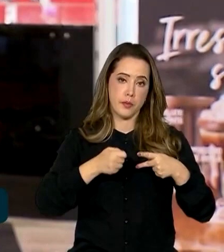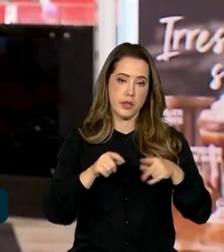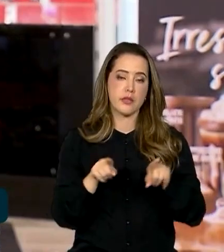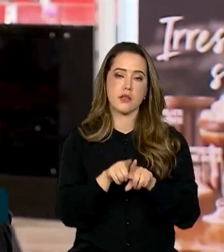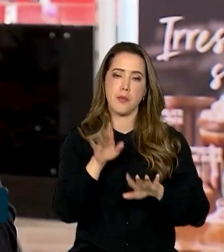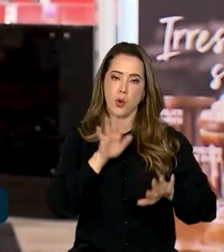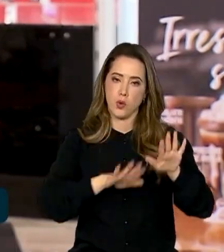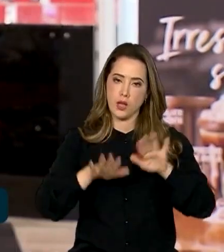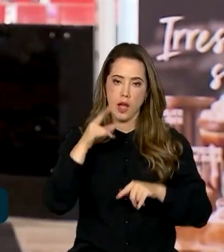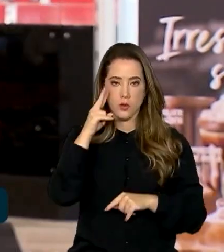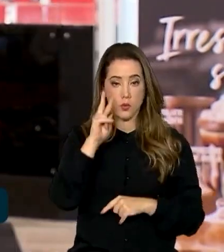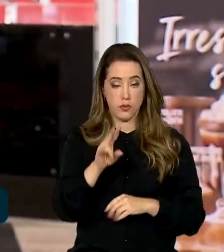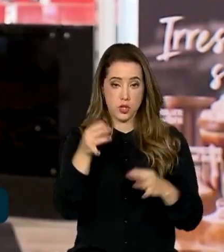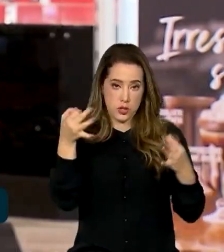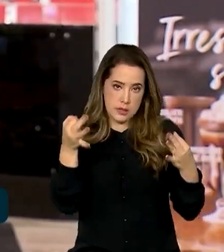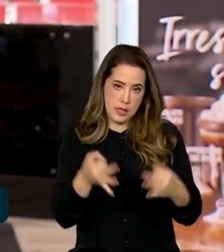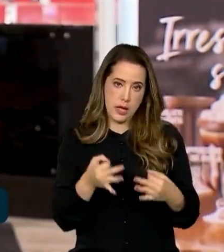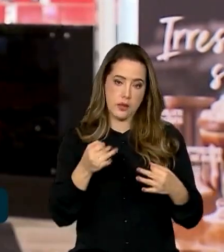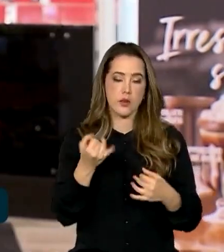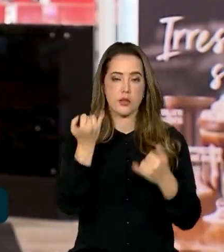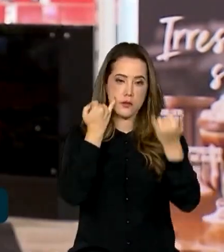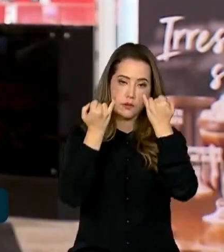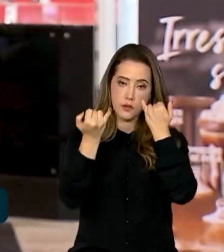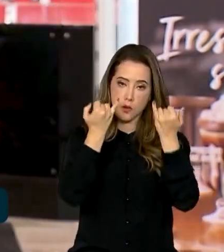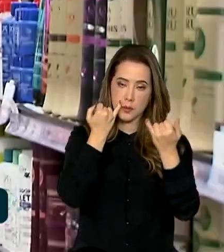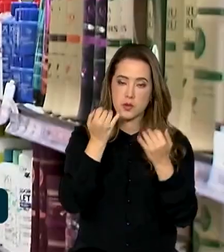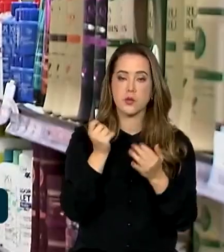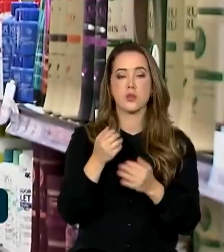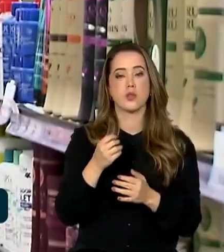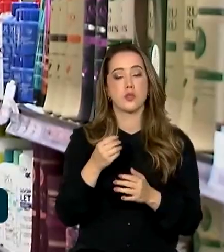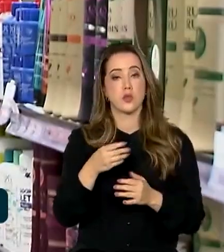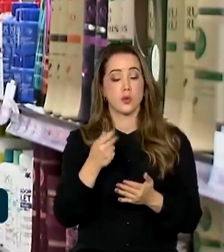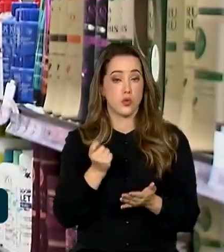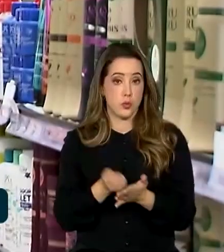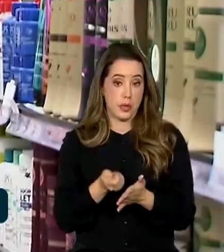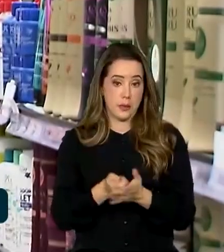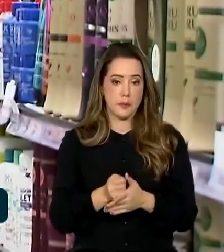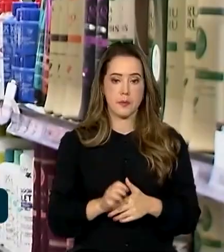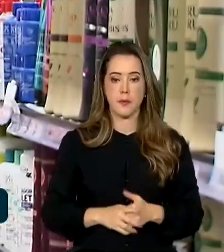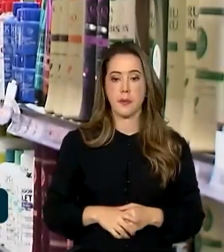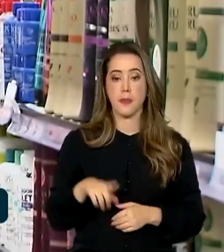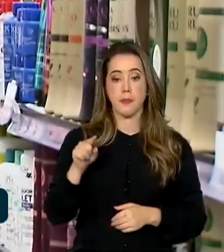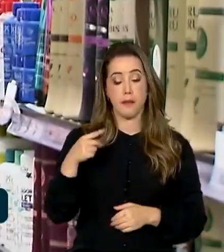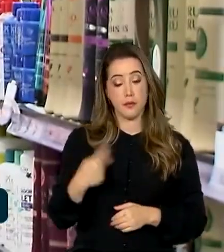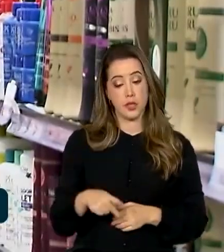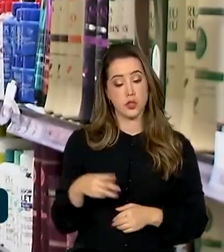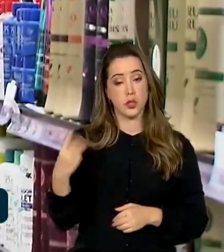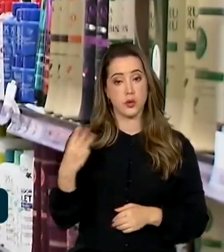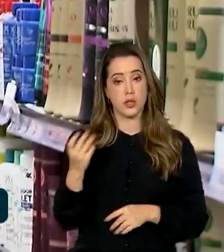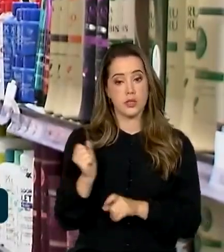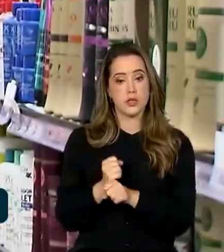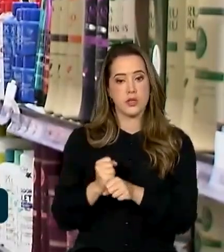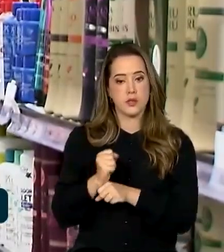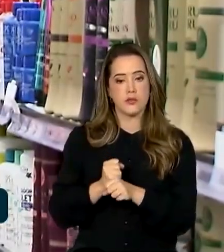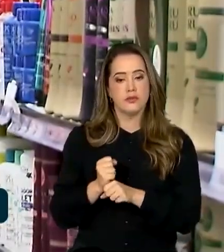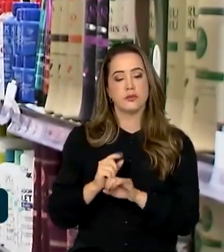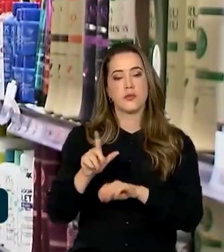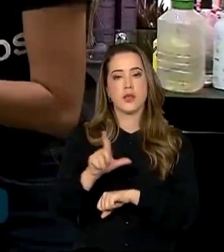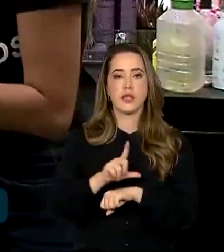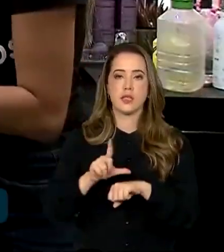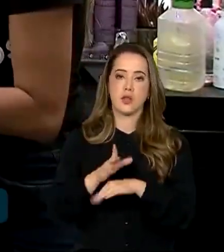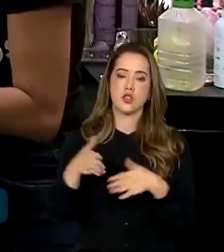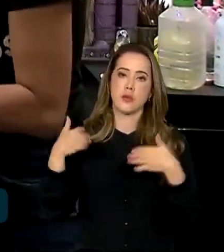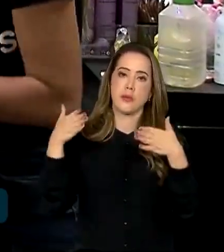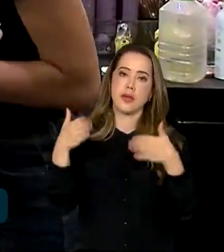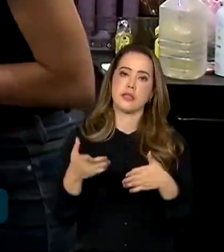deve verificar com atenção todos os dados do pagamento. Este é o terceiro ano que essa loja participa da Black